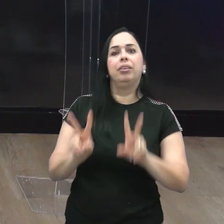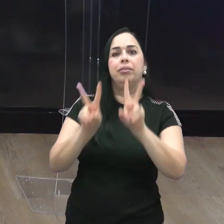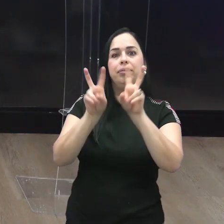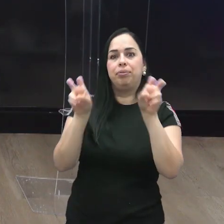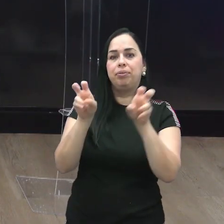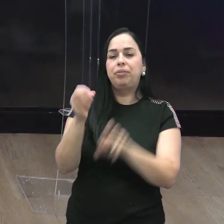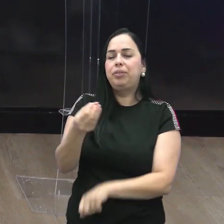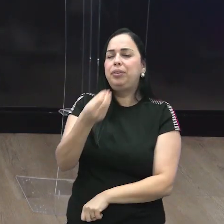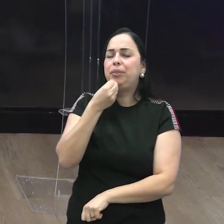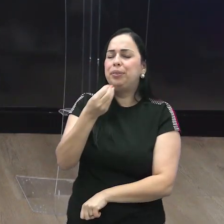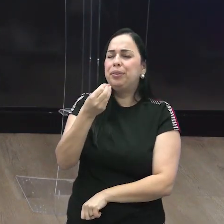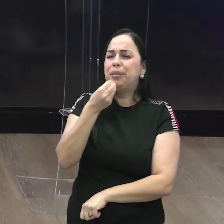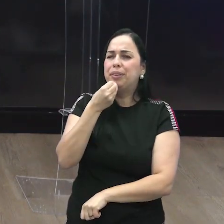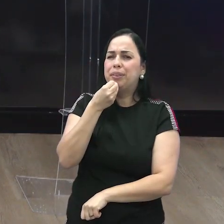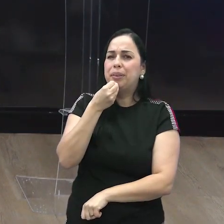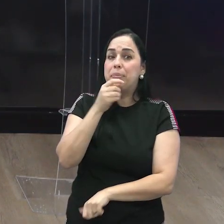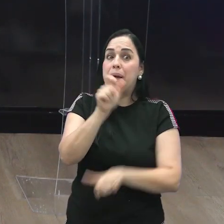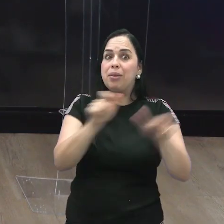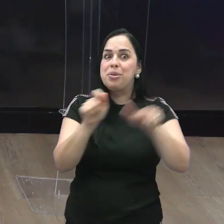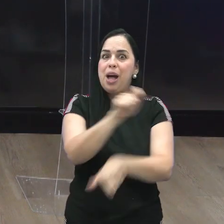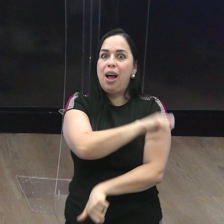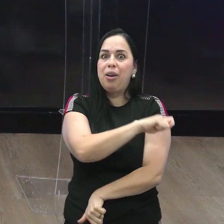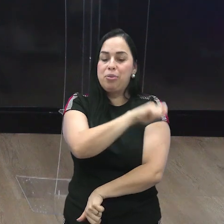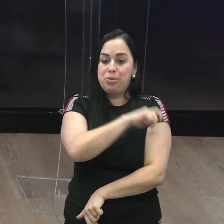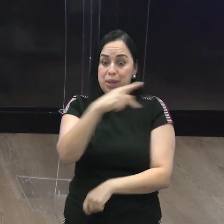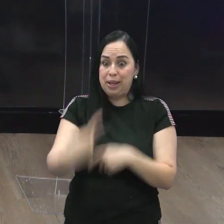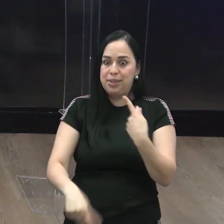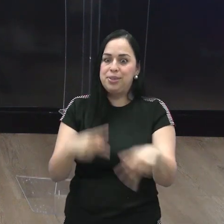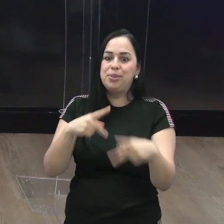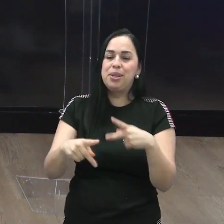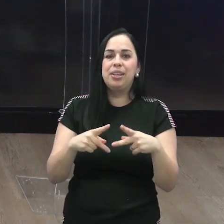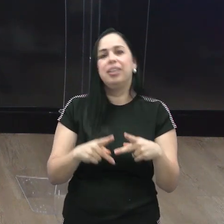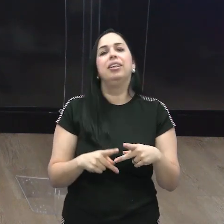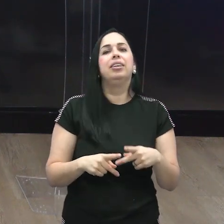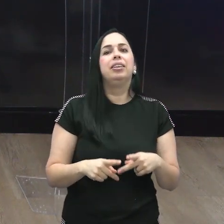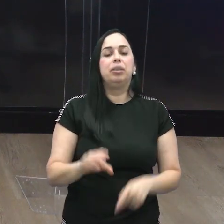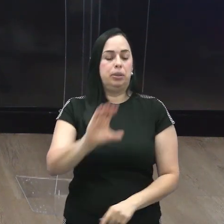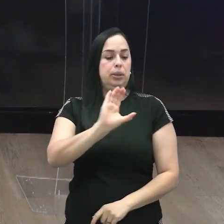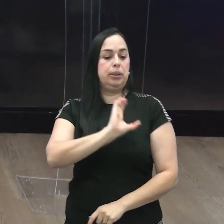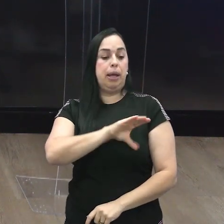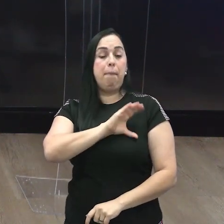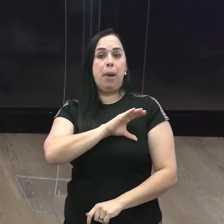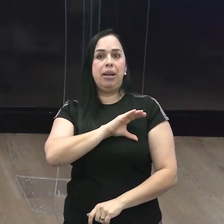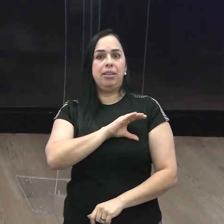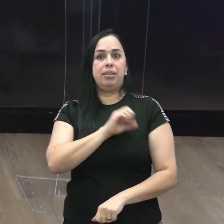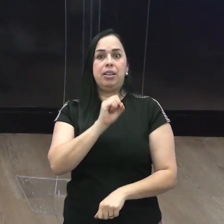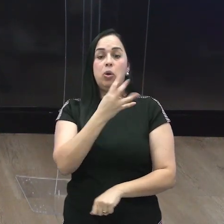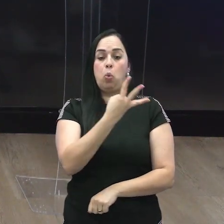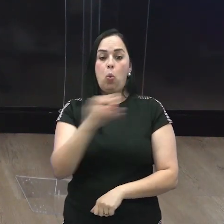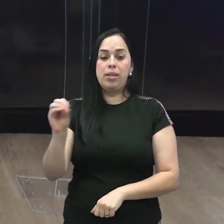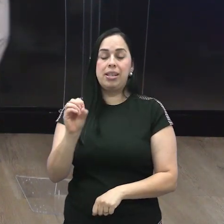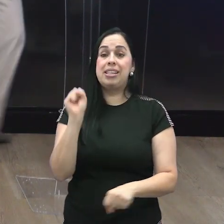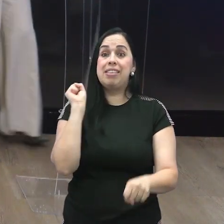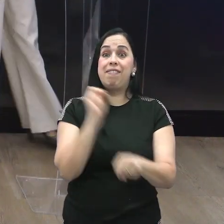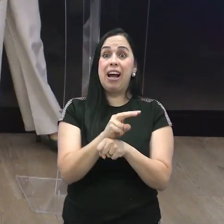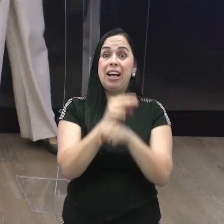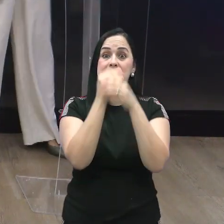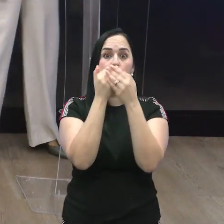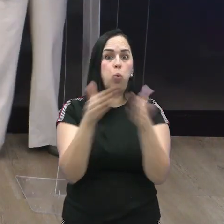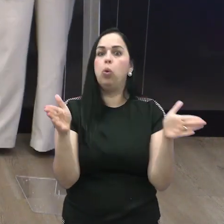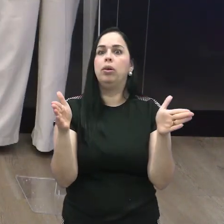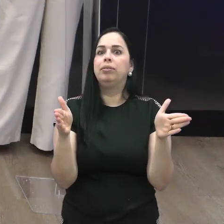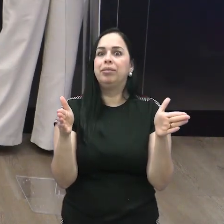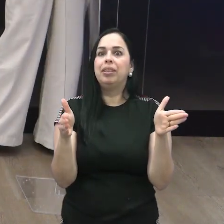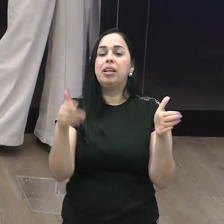fala agora de uma oportunidade para os estudantes aqui de São José. O CEPAS está com 400